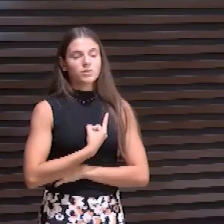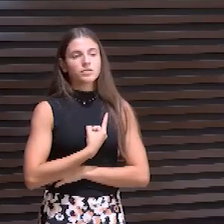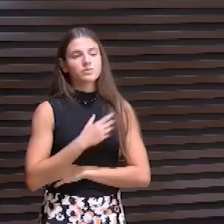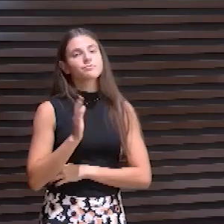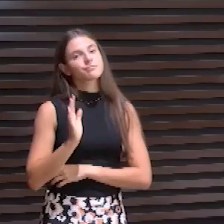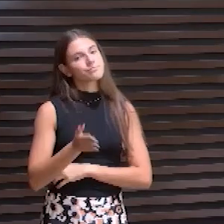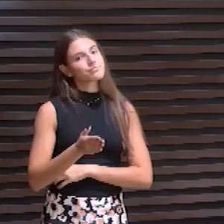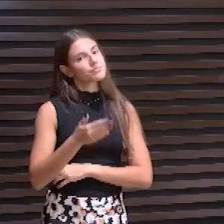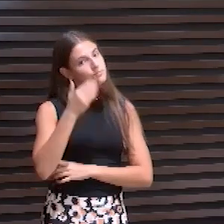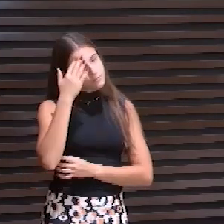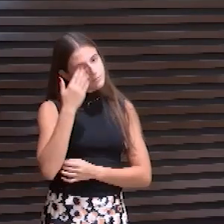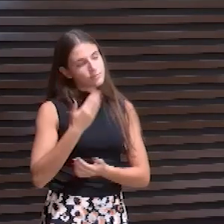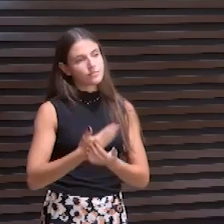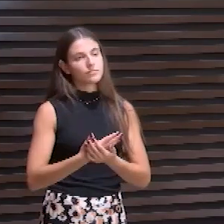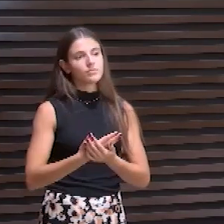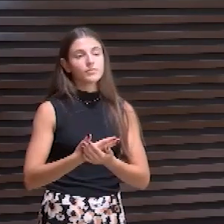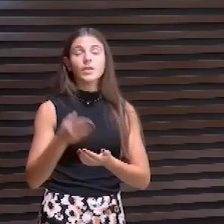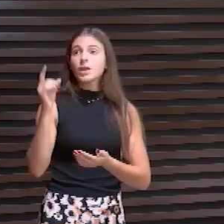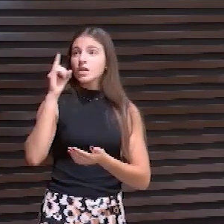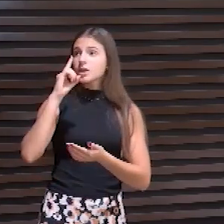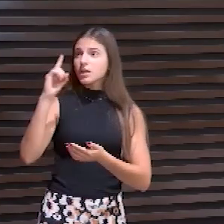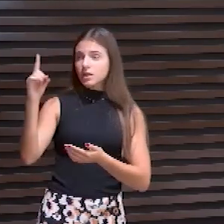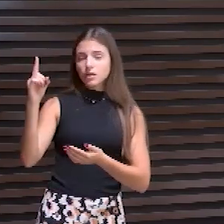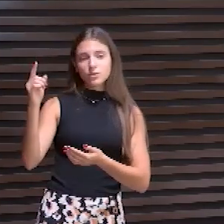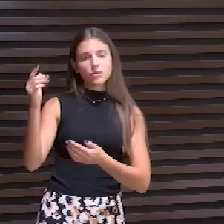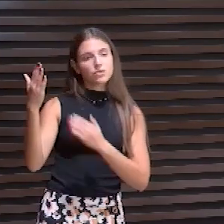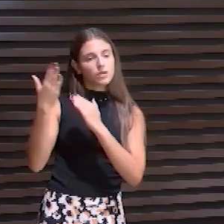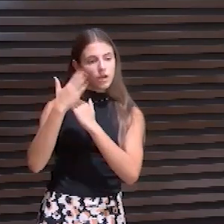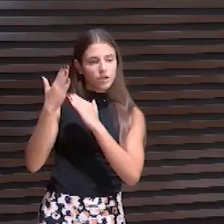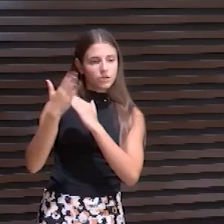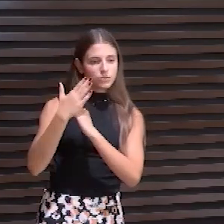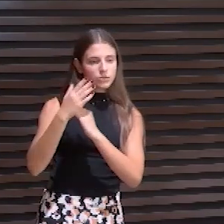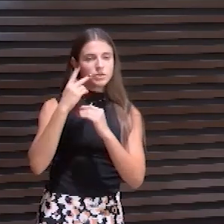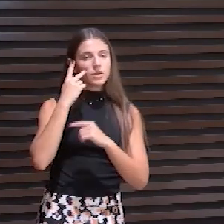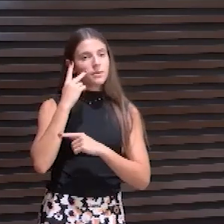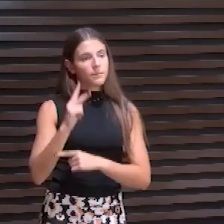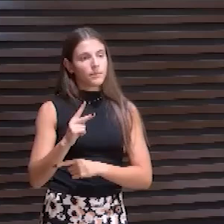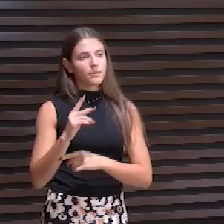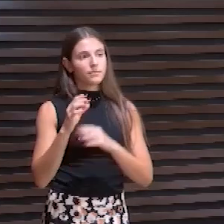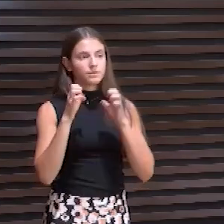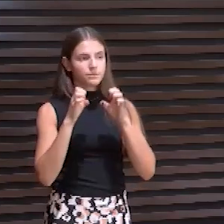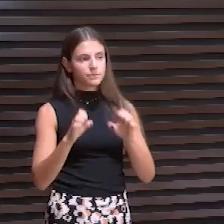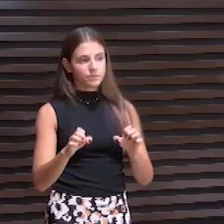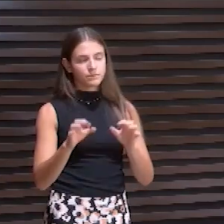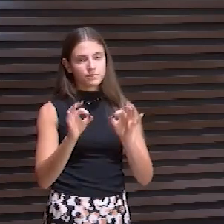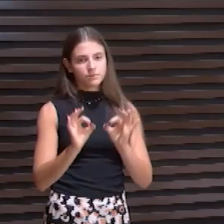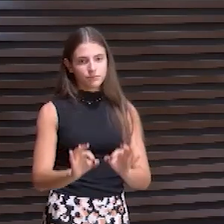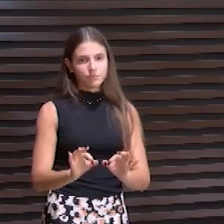que Ele trate conosco para compartilharmos o Evangelho de maneira fiel. Vamos orar?